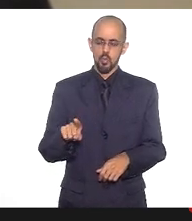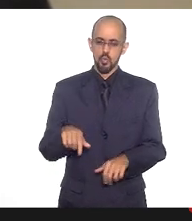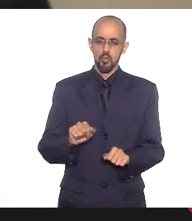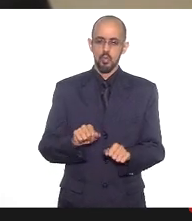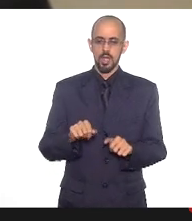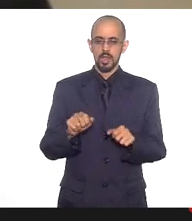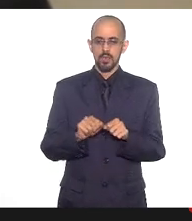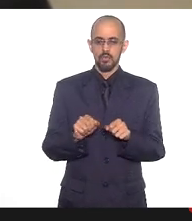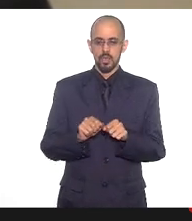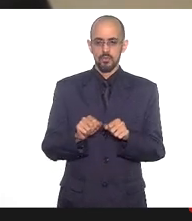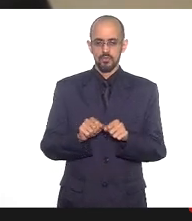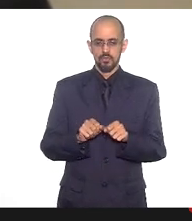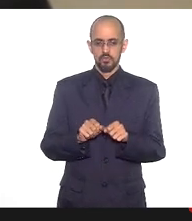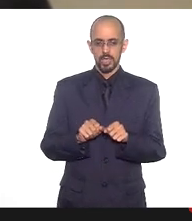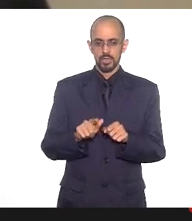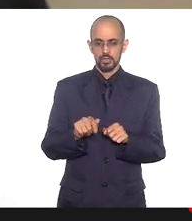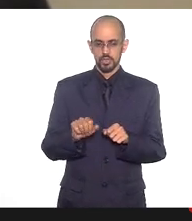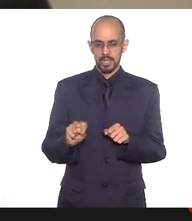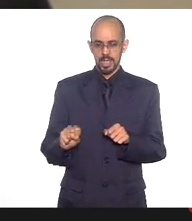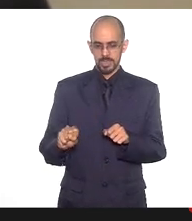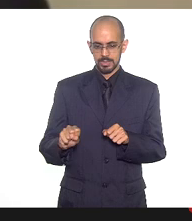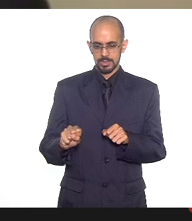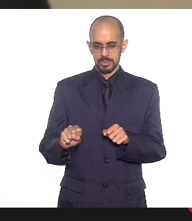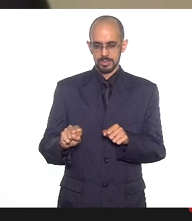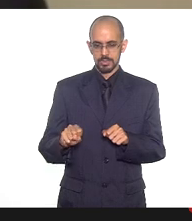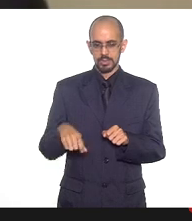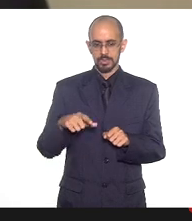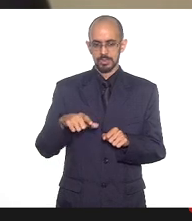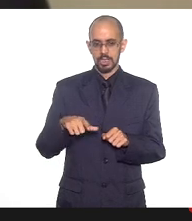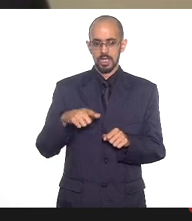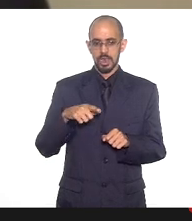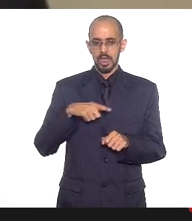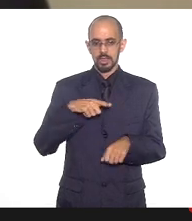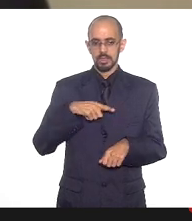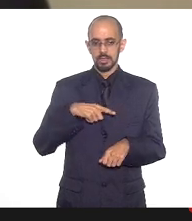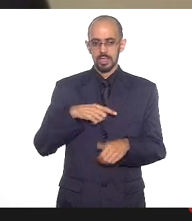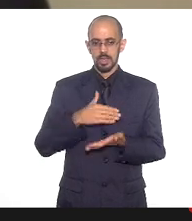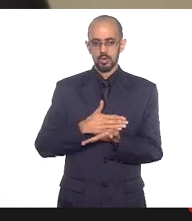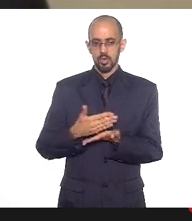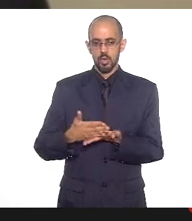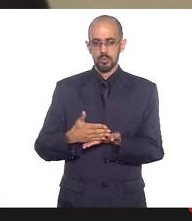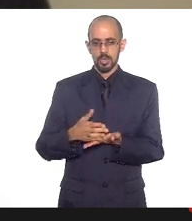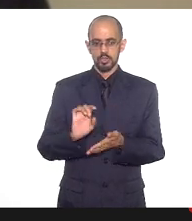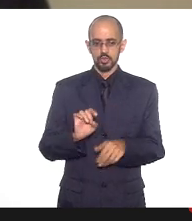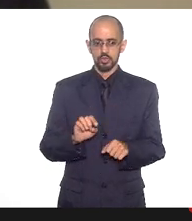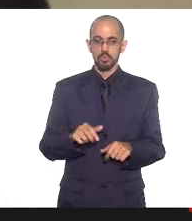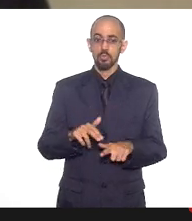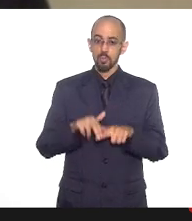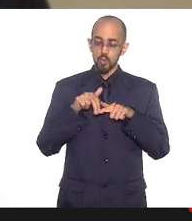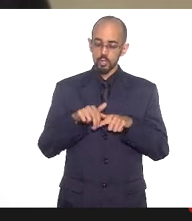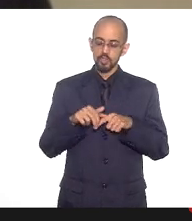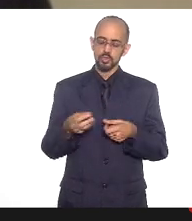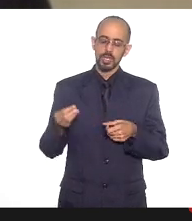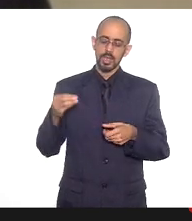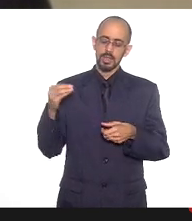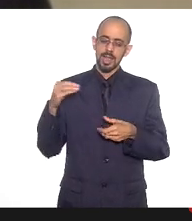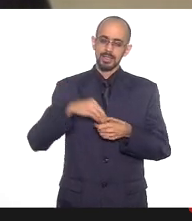rota de evacuação de gás que era dedicada inicialmente somente para a BMS-11. Por isso, ela está dentro daquele